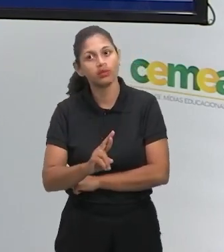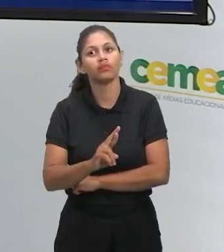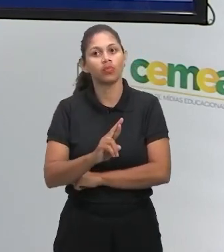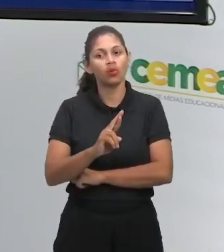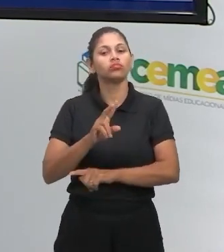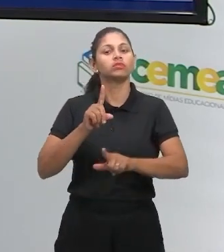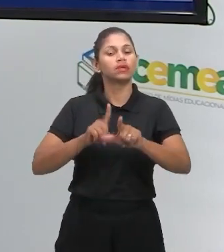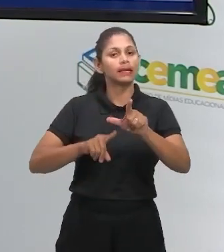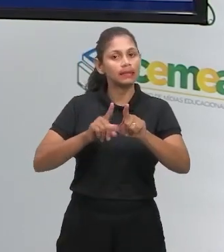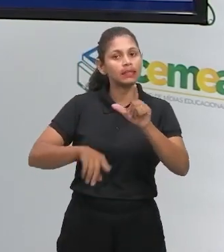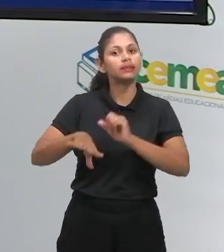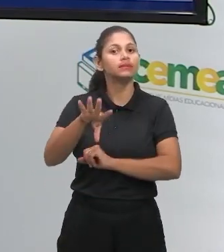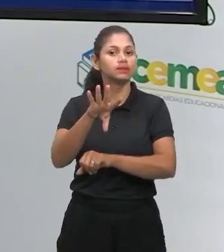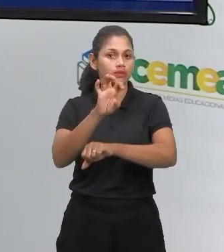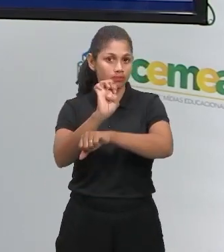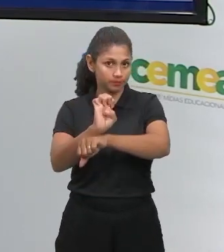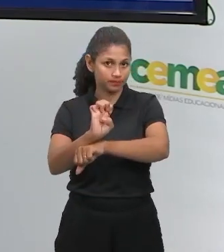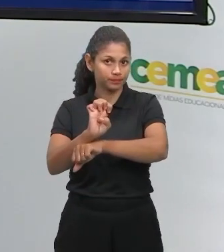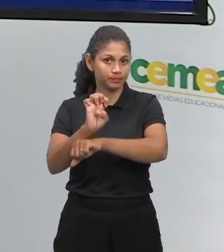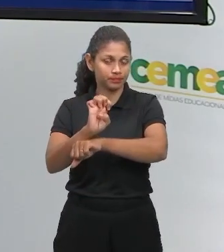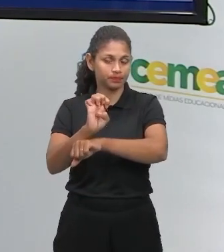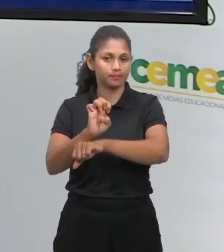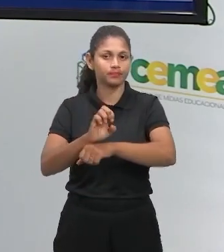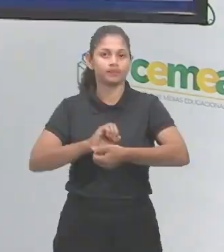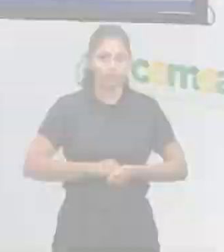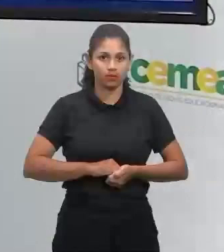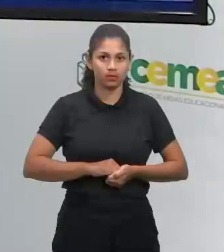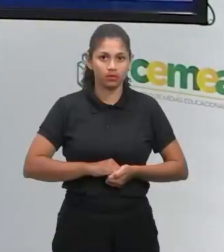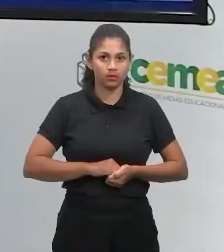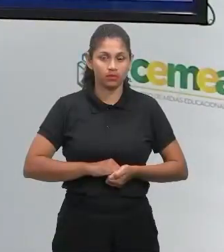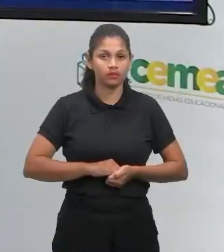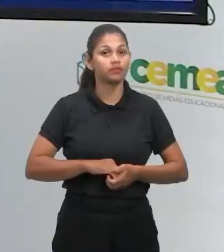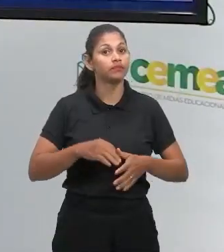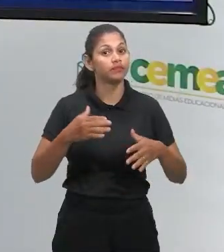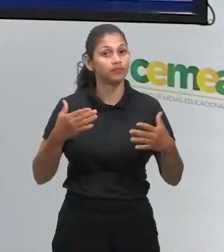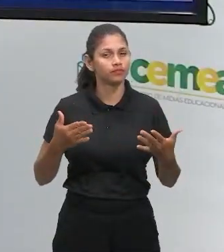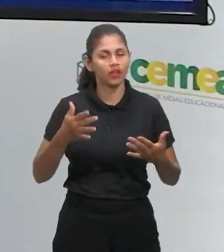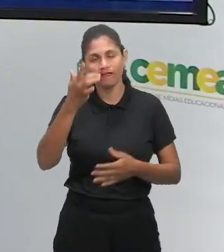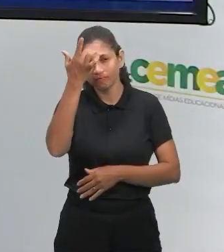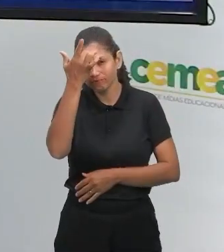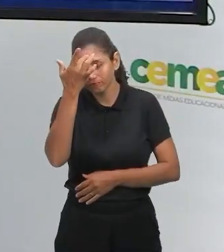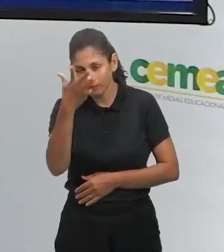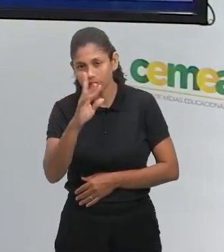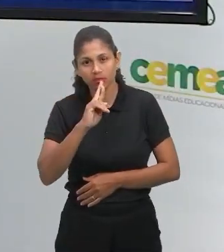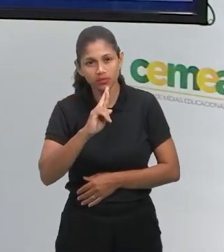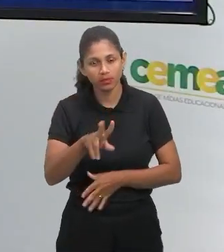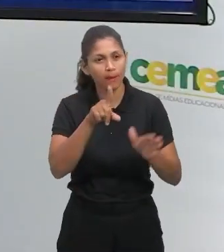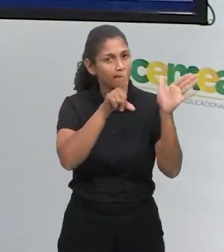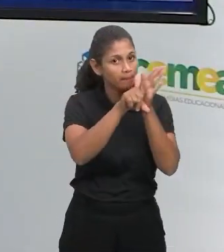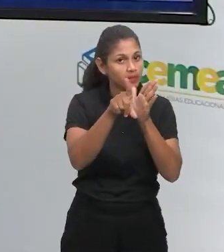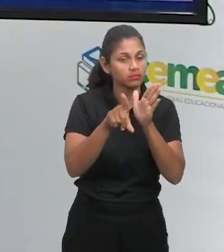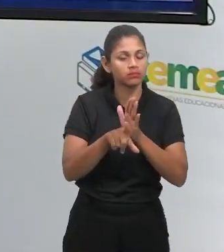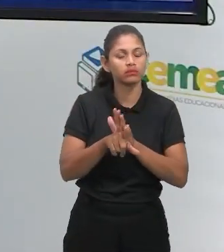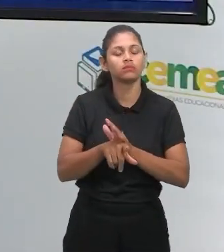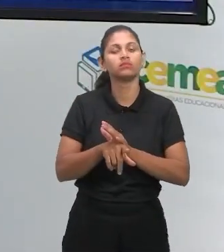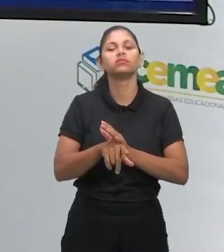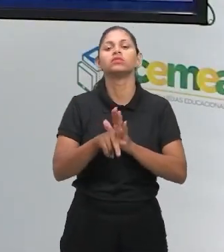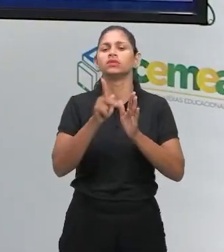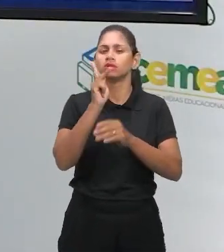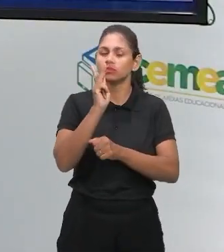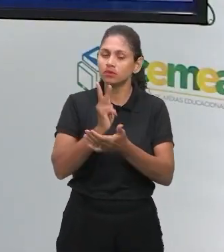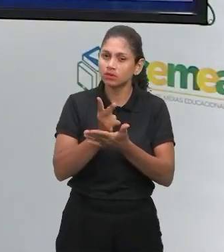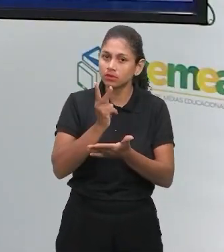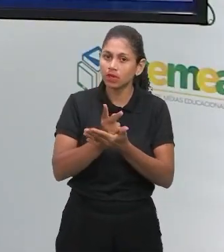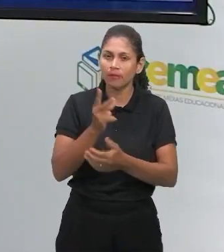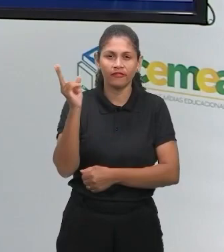nos dá como gabarito alternativa letra E. Então, viu como é fácil resolver essas questões? Sempre que trabalha